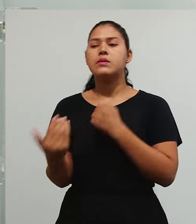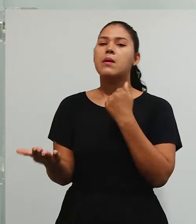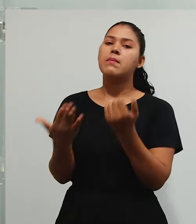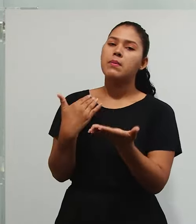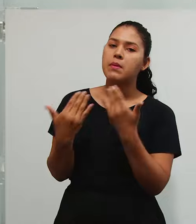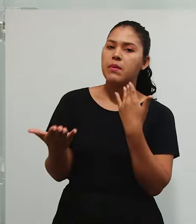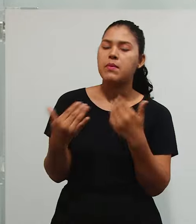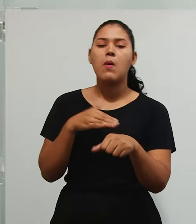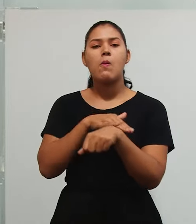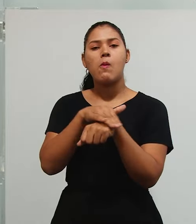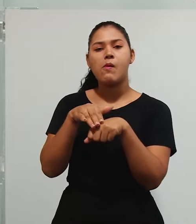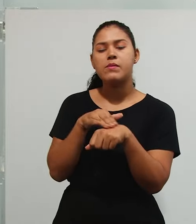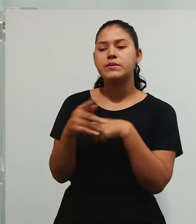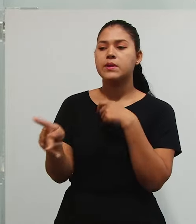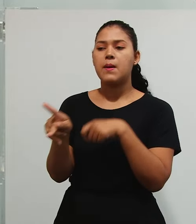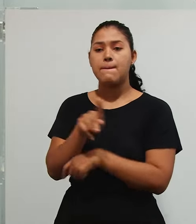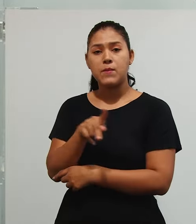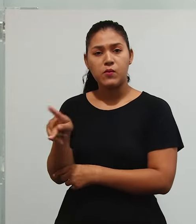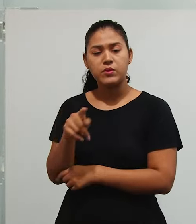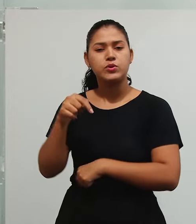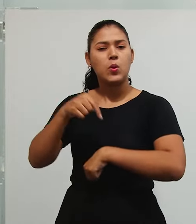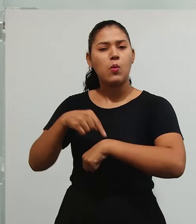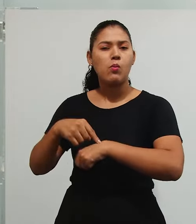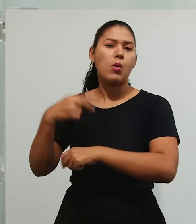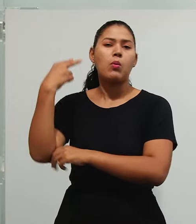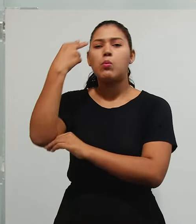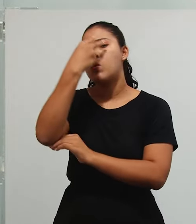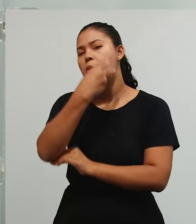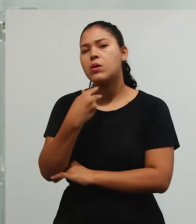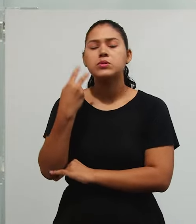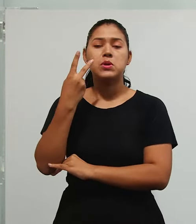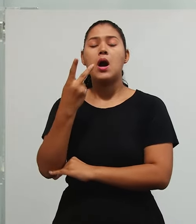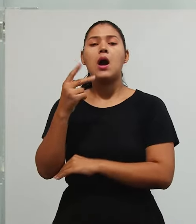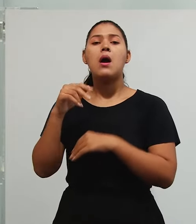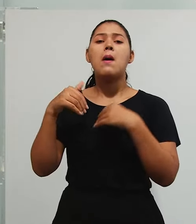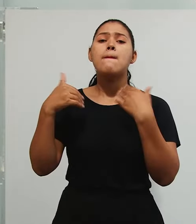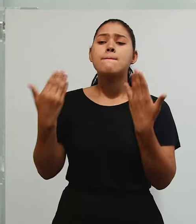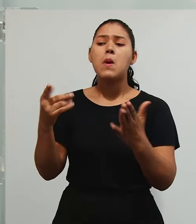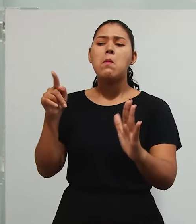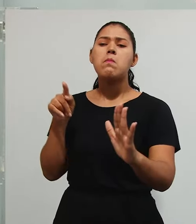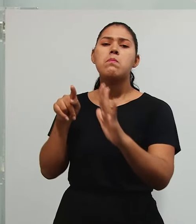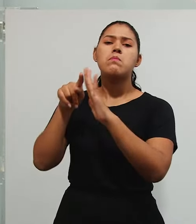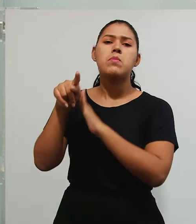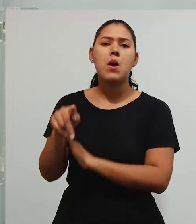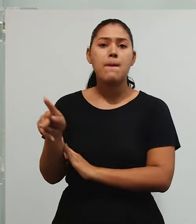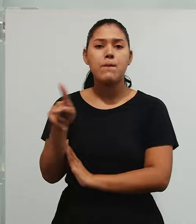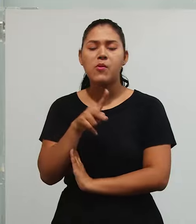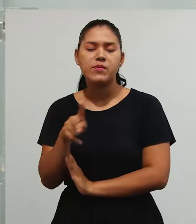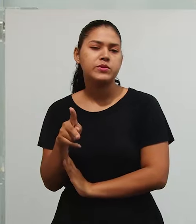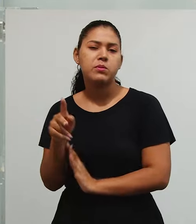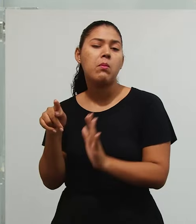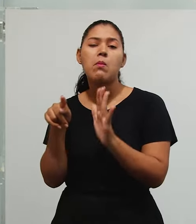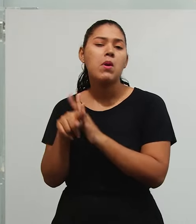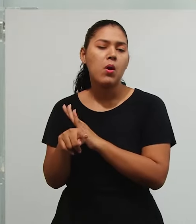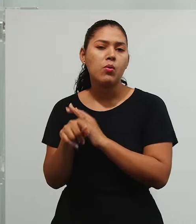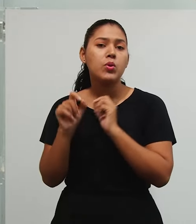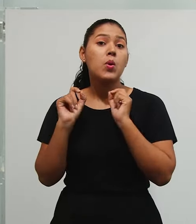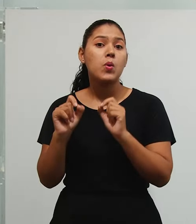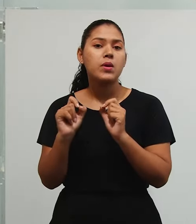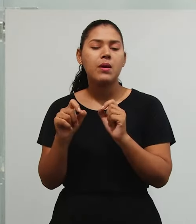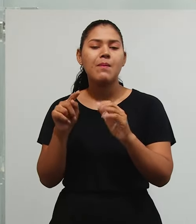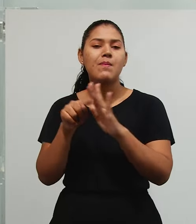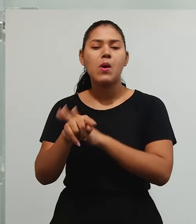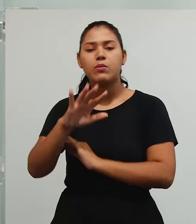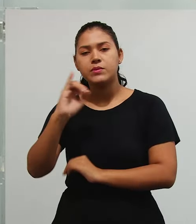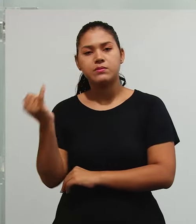durante 2 horas, e ao ser questionado, então aqui você já vai trazer só os pontos de destaque, você não vai trazer